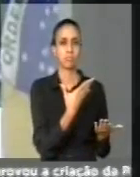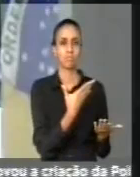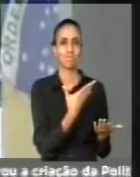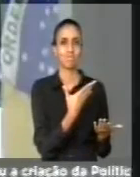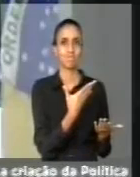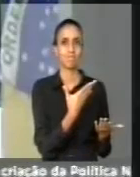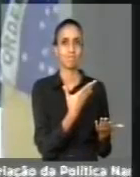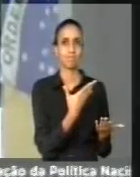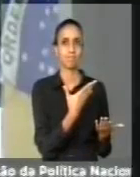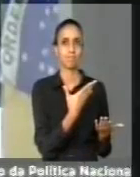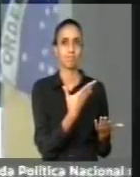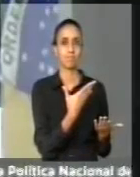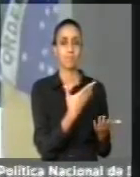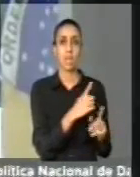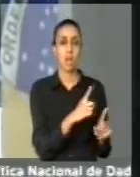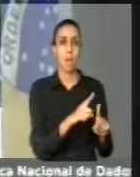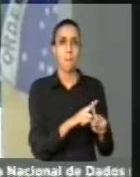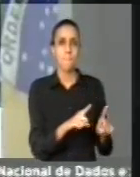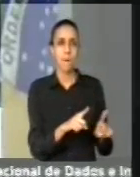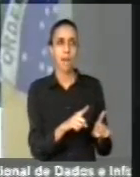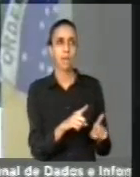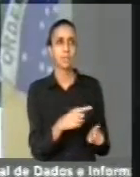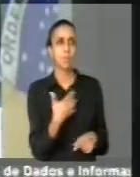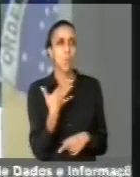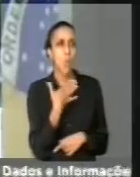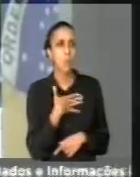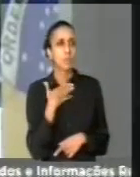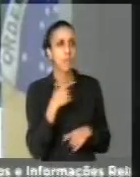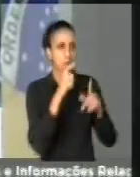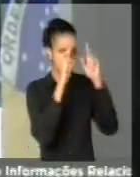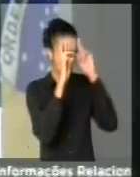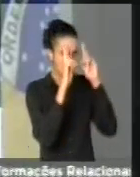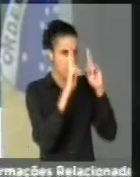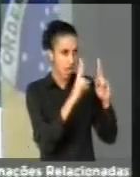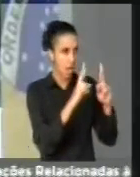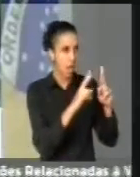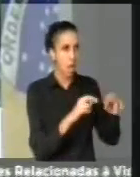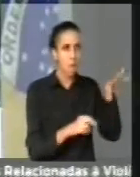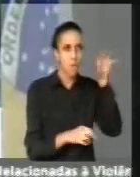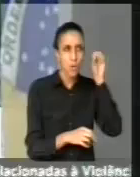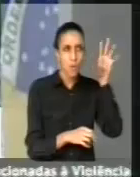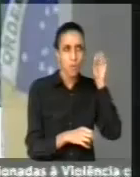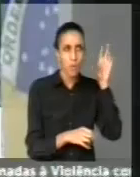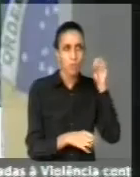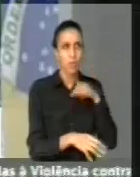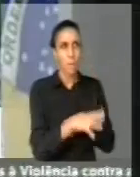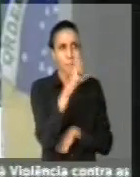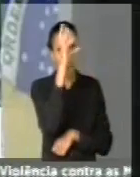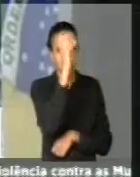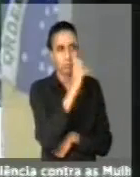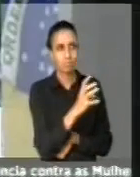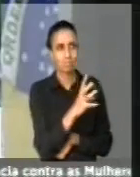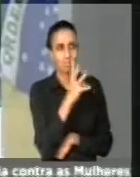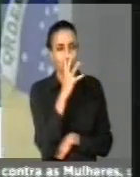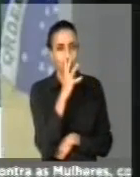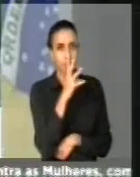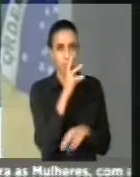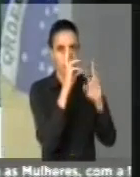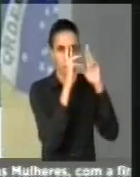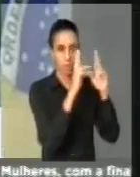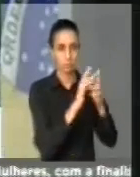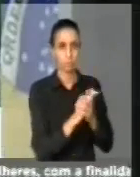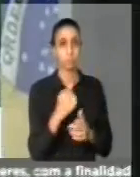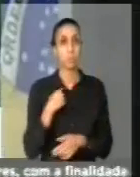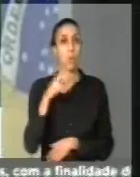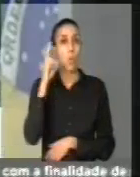que gostava de ouvi-lo e de respeitá-lo. Me lembro, na Constituinte,